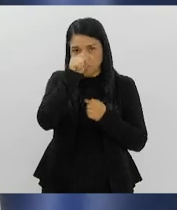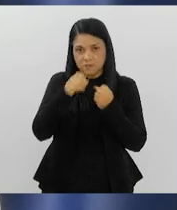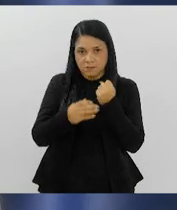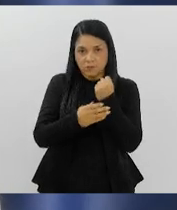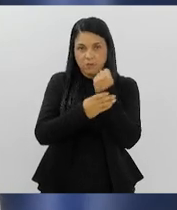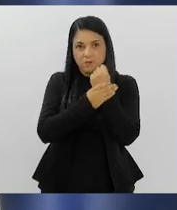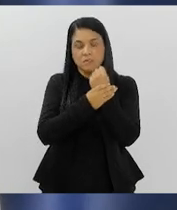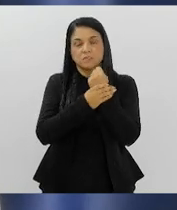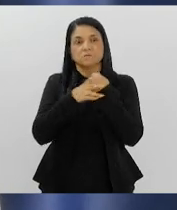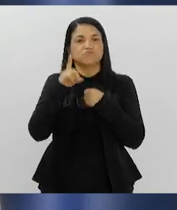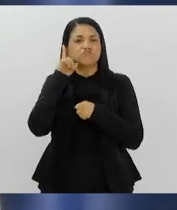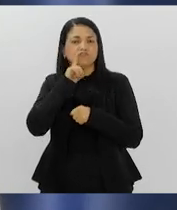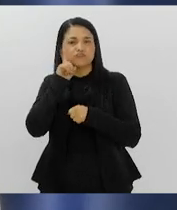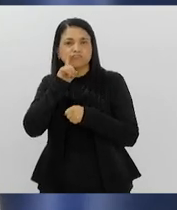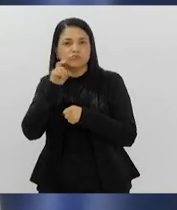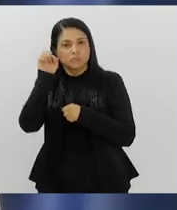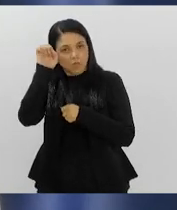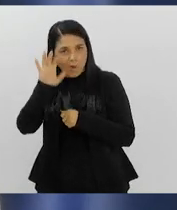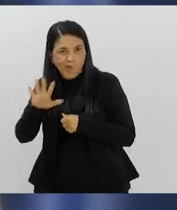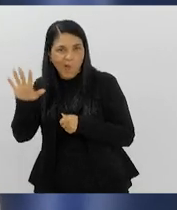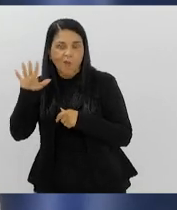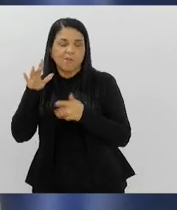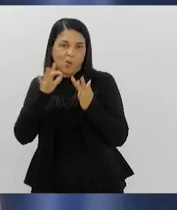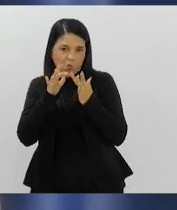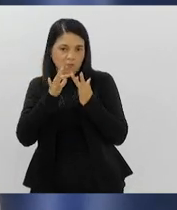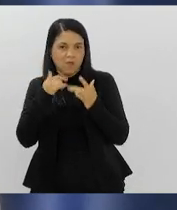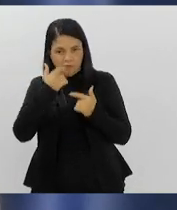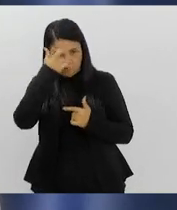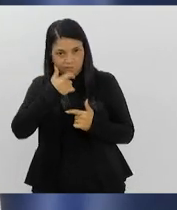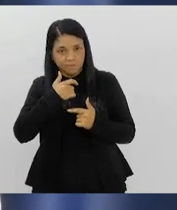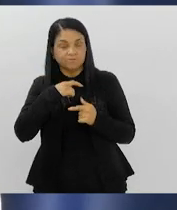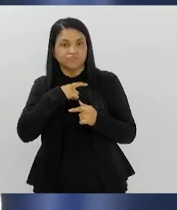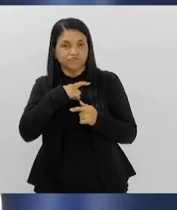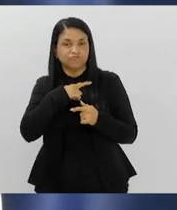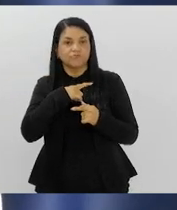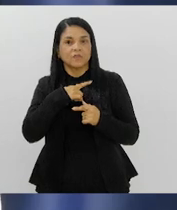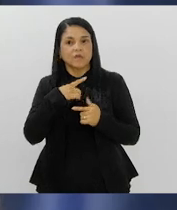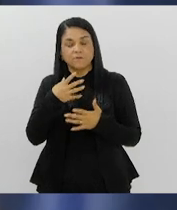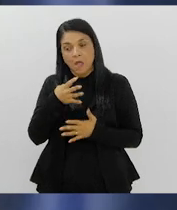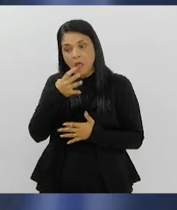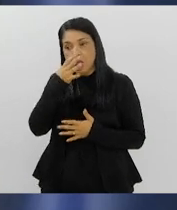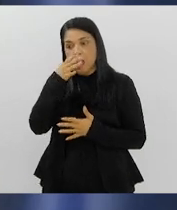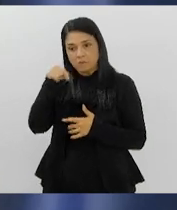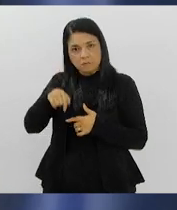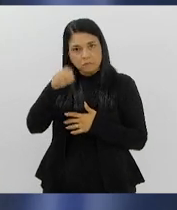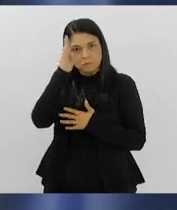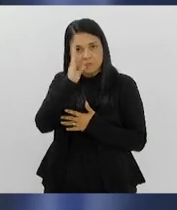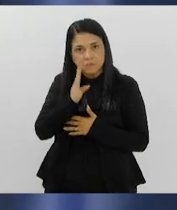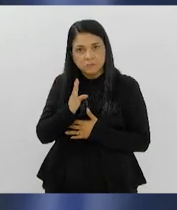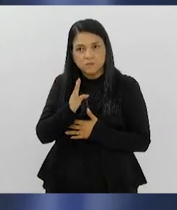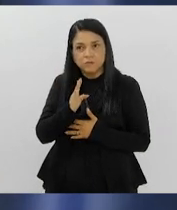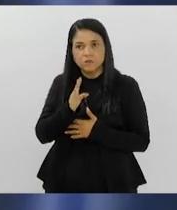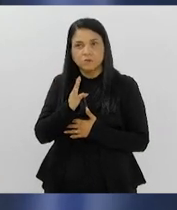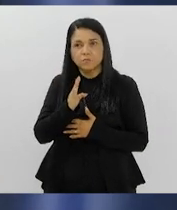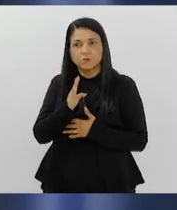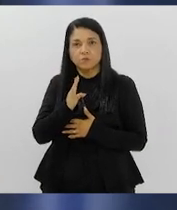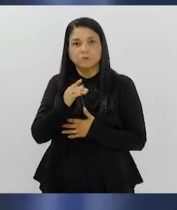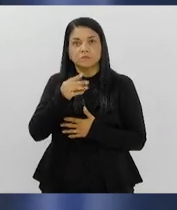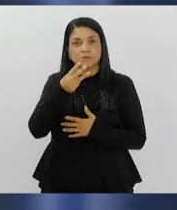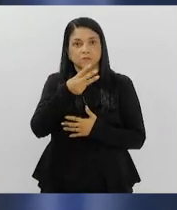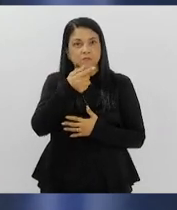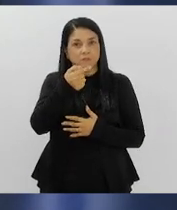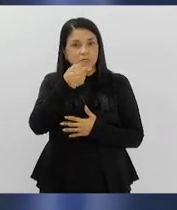longo desse ano, e eles ficaram assim, abismados de ver que no Brasil, 37% dos